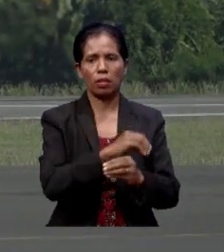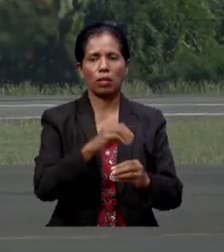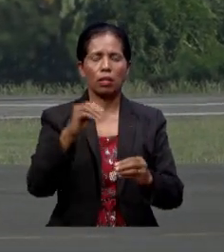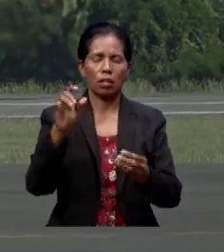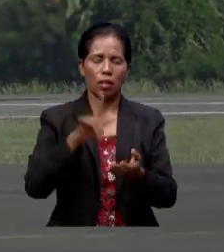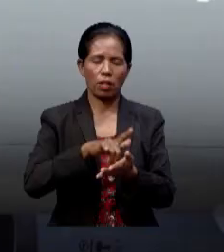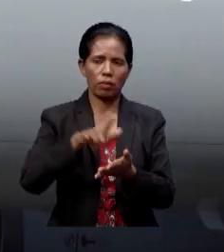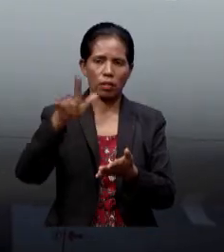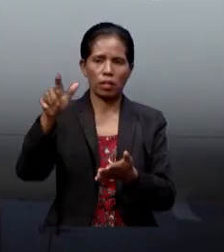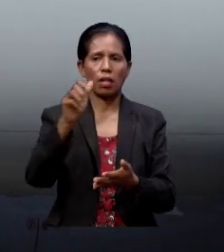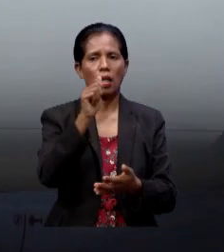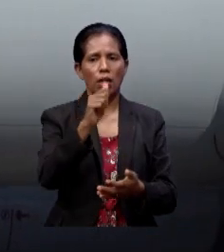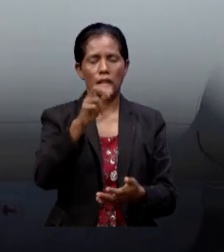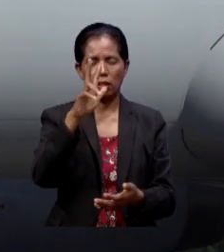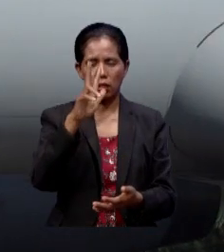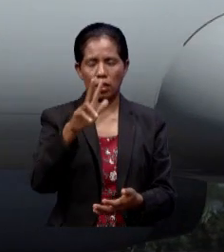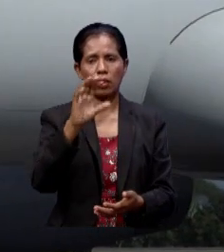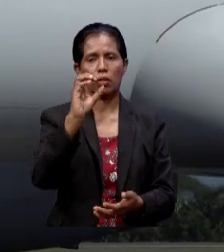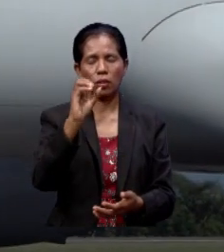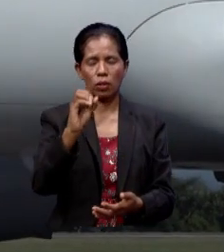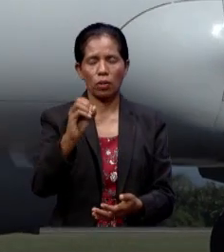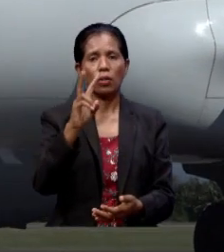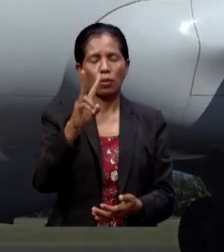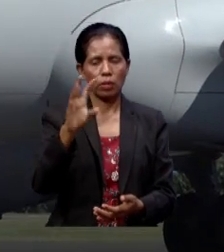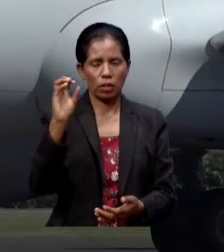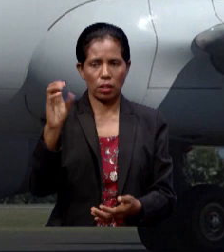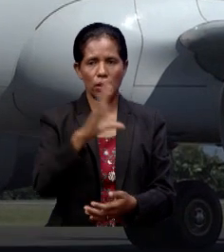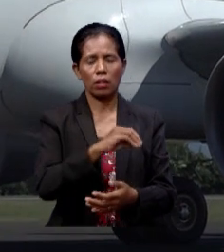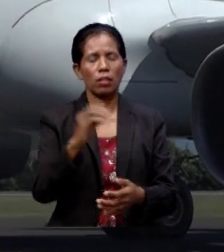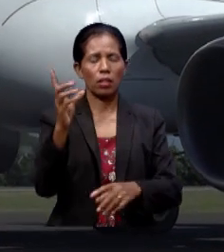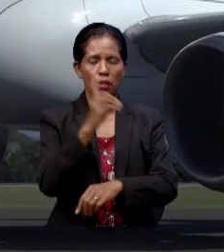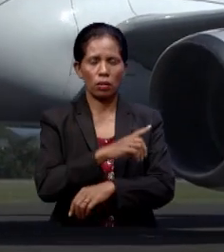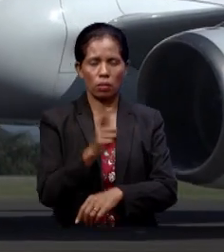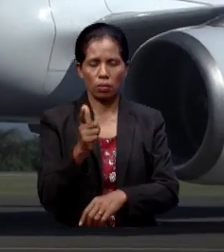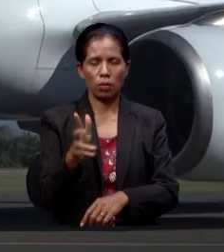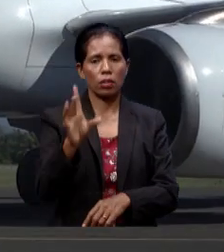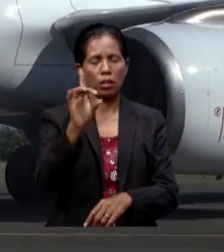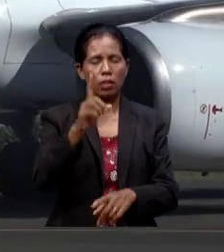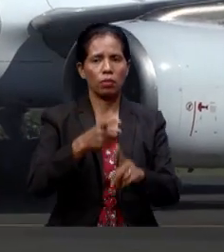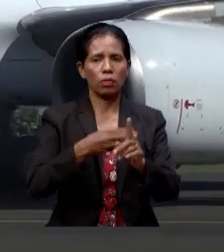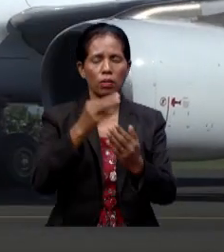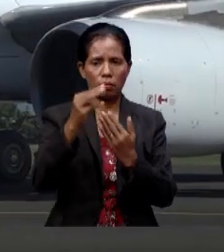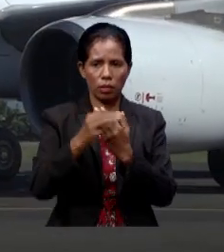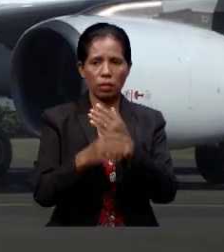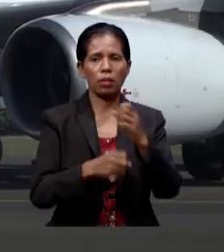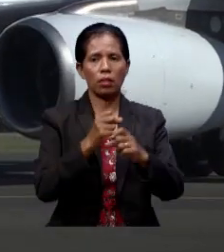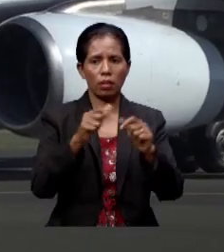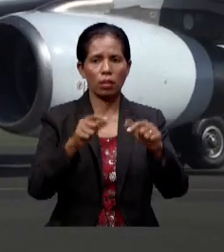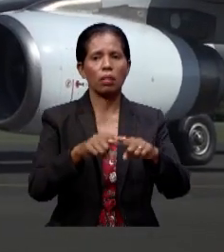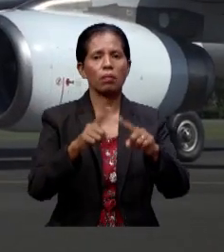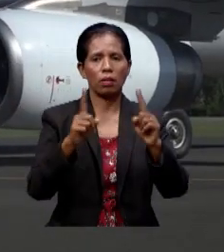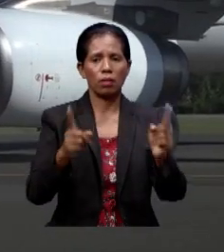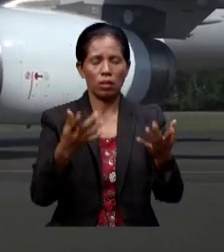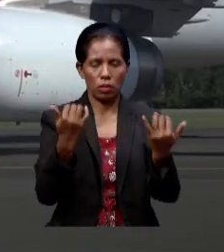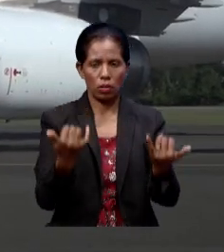marca A320, na Betuira Zenda, a reunião operação em Alorno-Rosengualo, Fulang Março, Tinang, né, mas a realidade